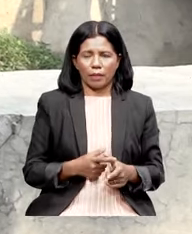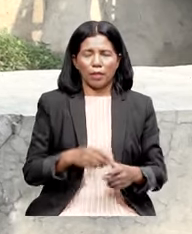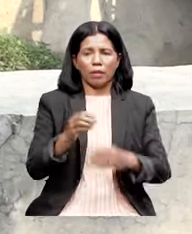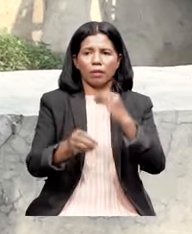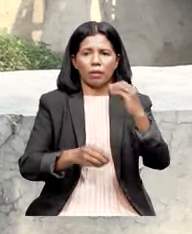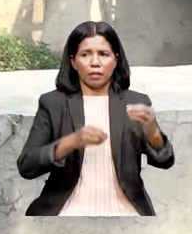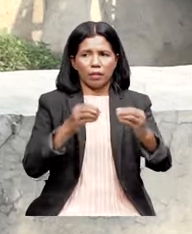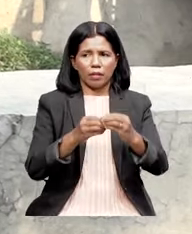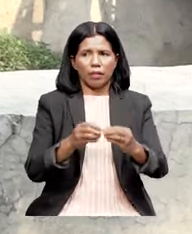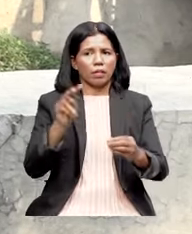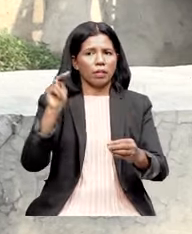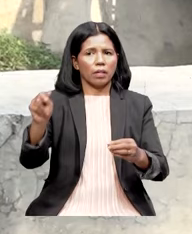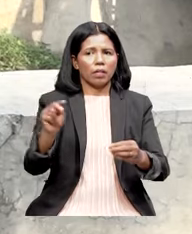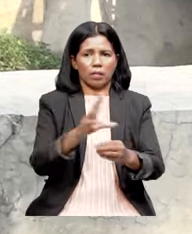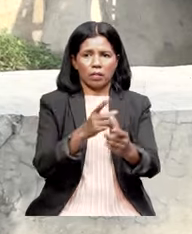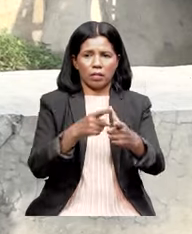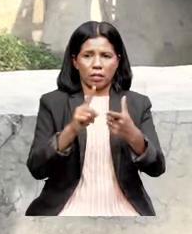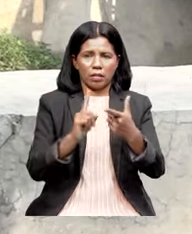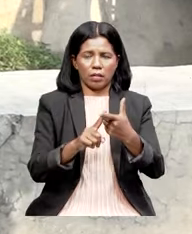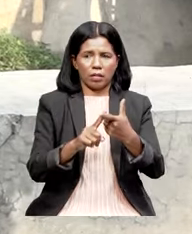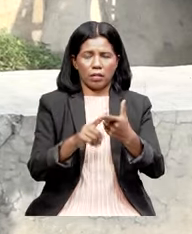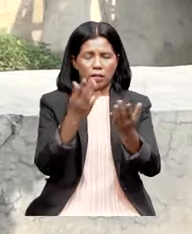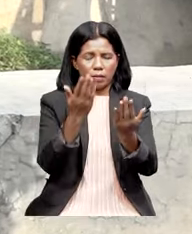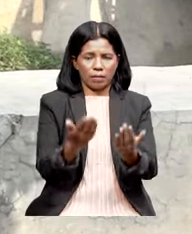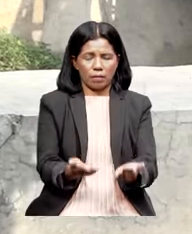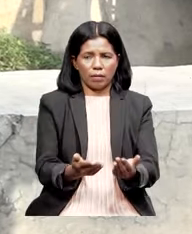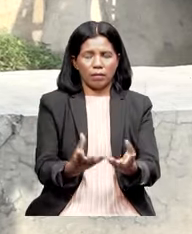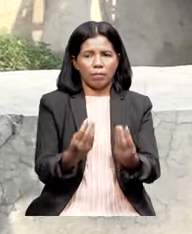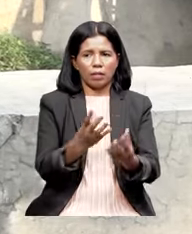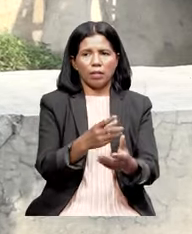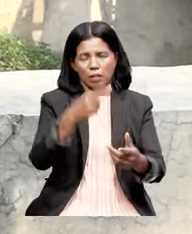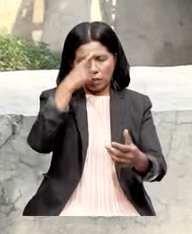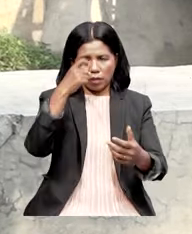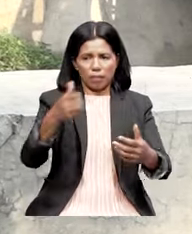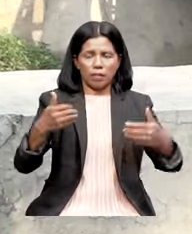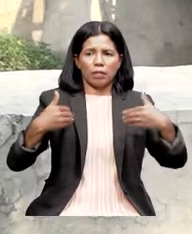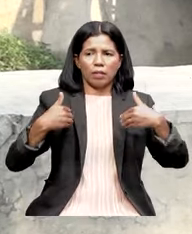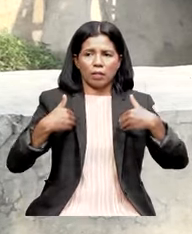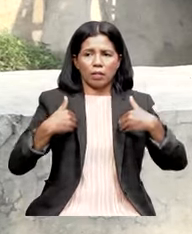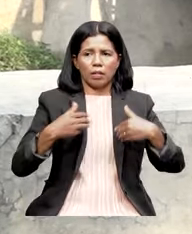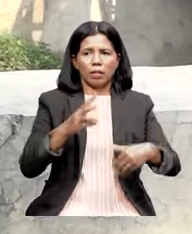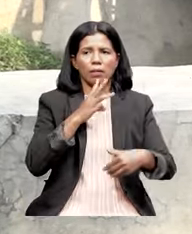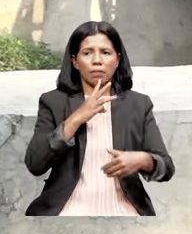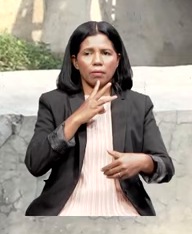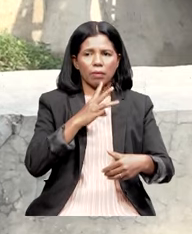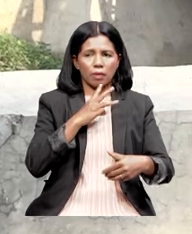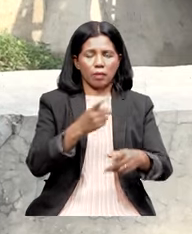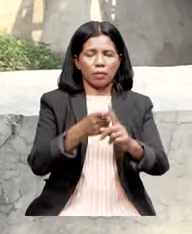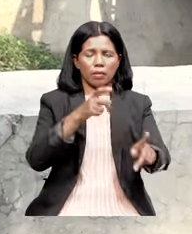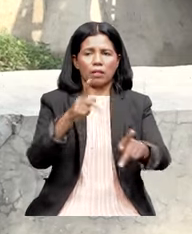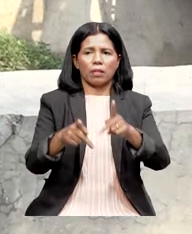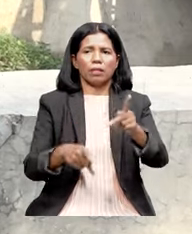Significa ia ni nerai opos né, mamar. Tamba ia be balu né, que mais